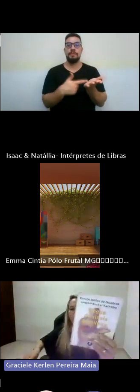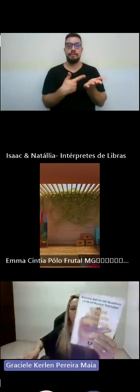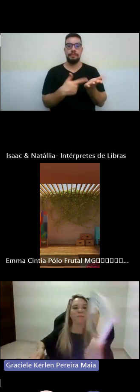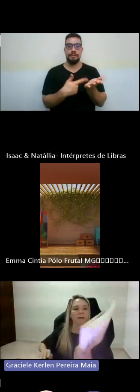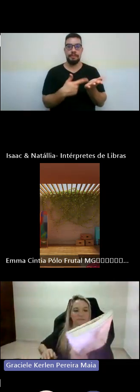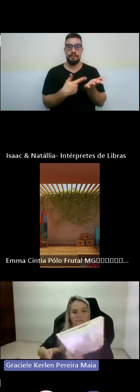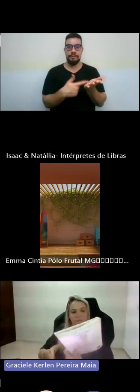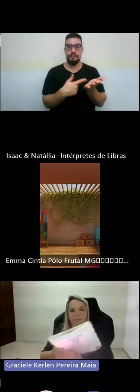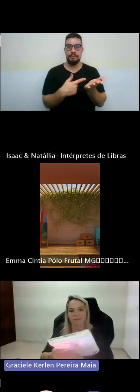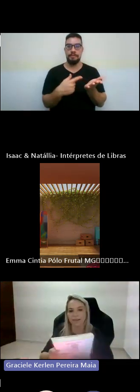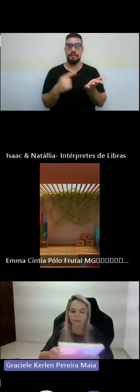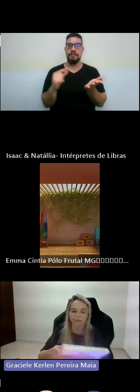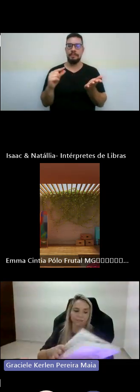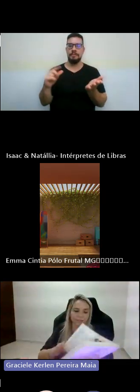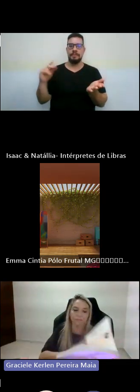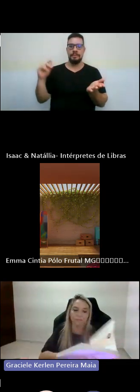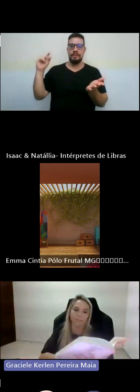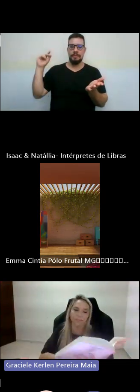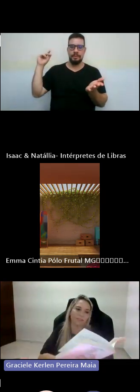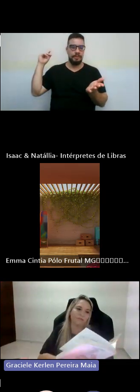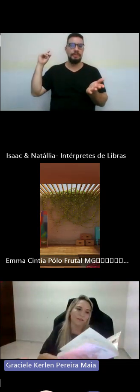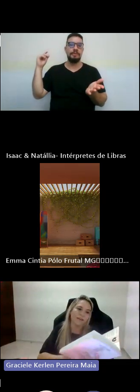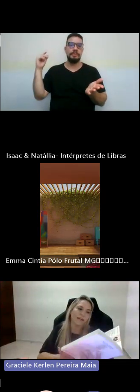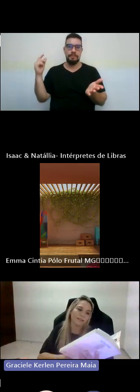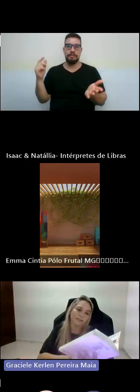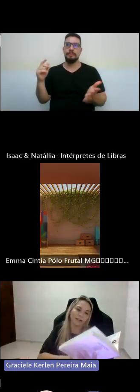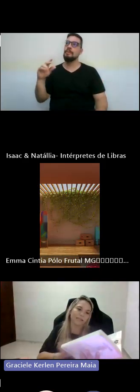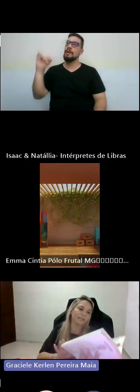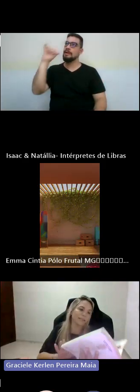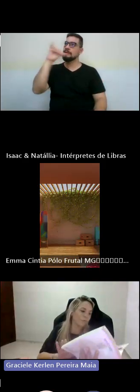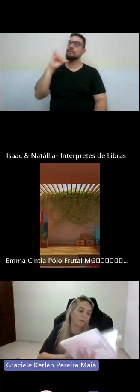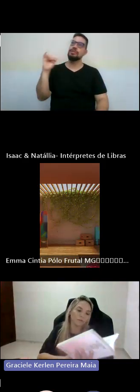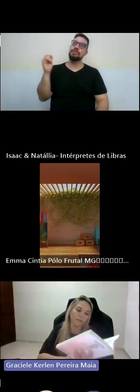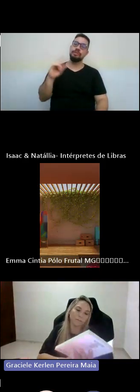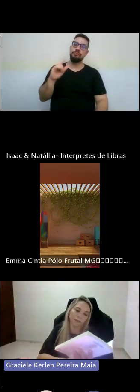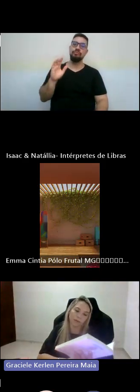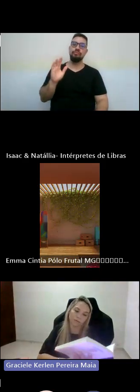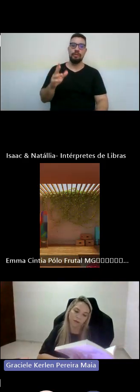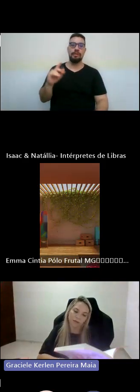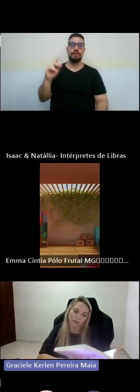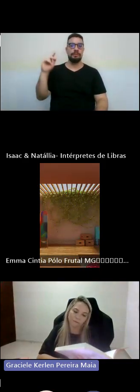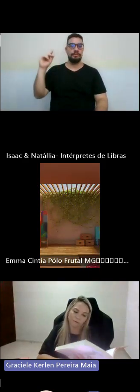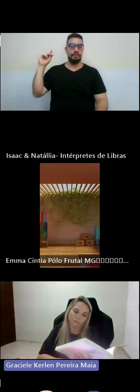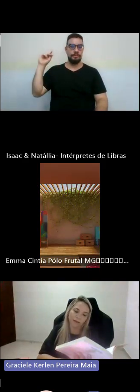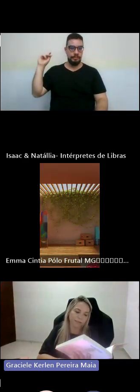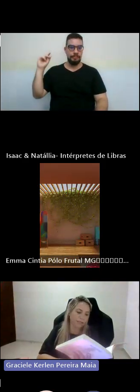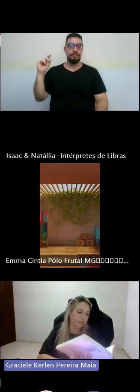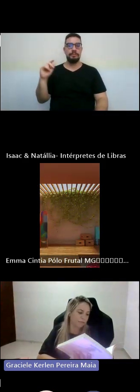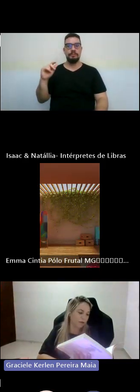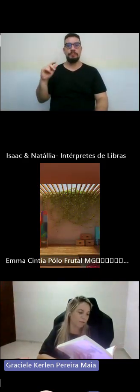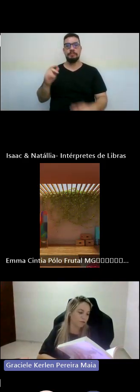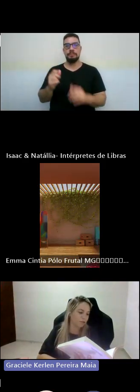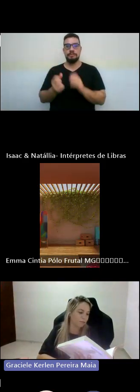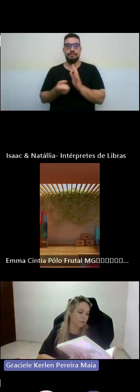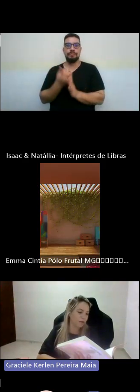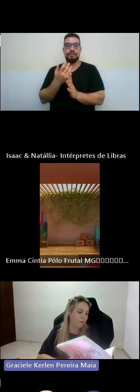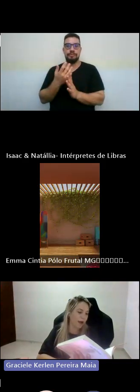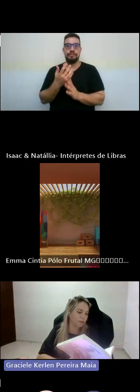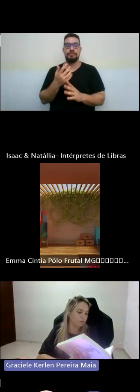ele é um pouquinho mais antigo, né? Não, a gente não chama de antigo. Ele já tem um bom tempinho que ele foi feito. Esse aqui meu é